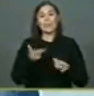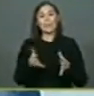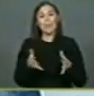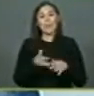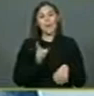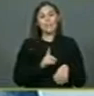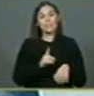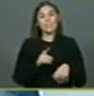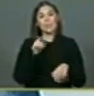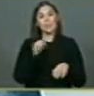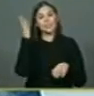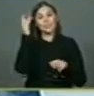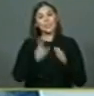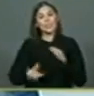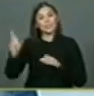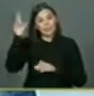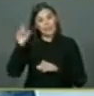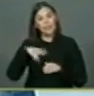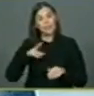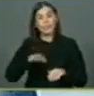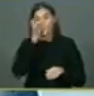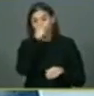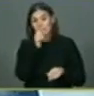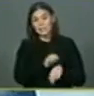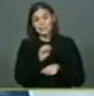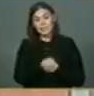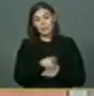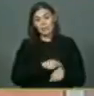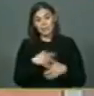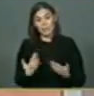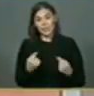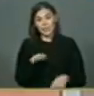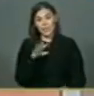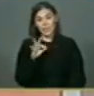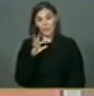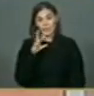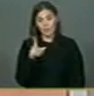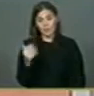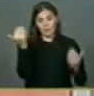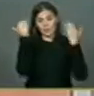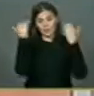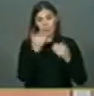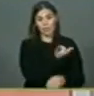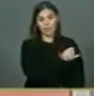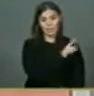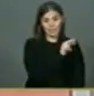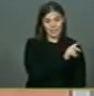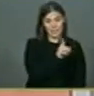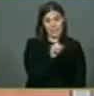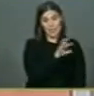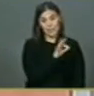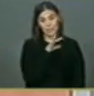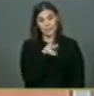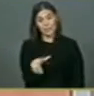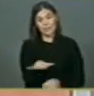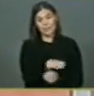e em número crescente em Portugal. É, nós, neste momento, temos cerca de 14 mil, os dados que estão a passar são de 2013, temos cerca de 14